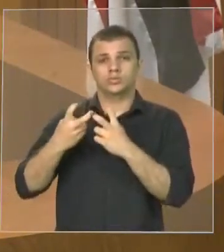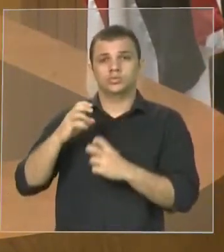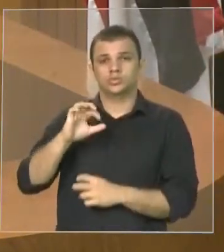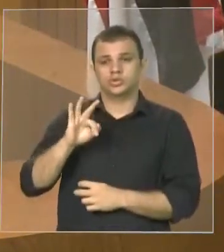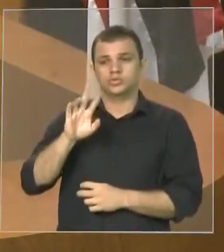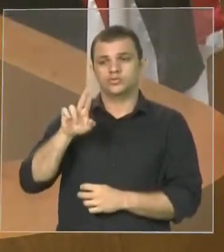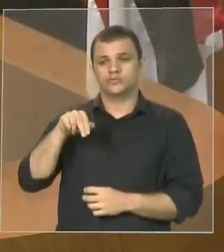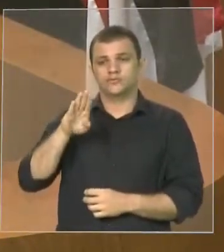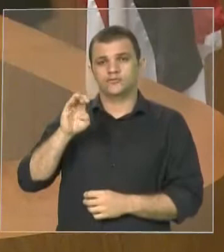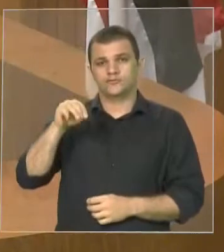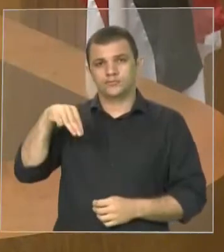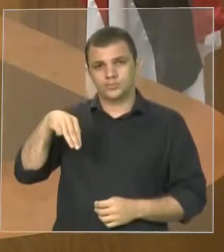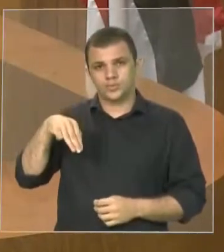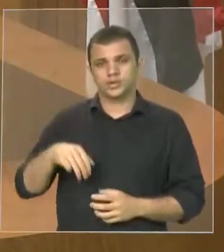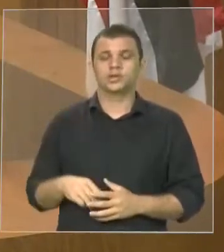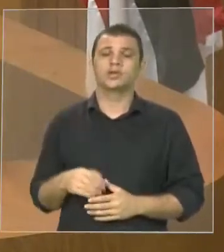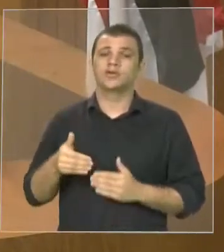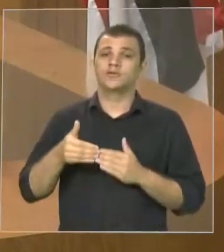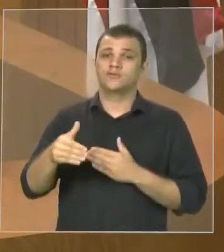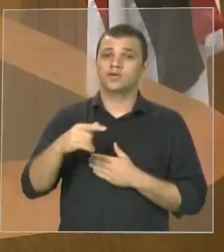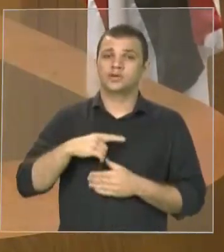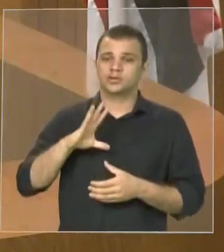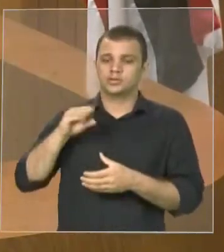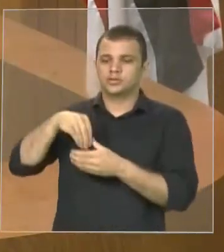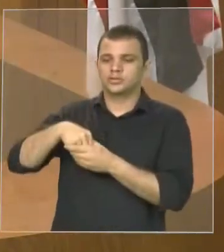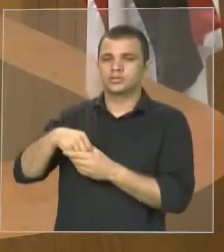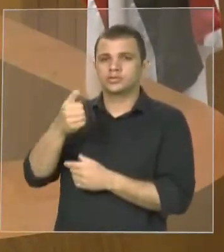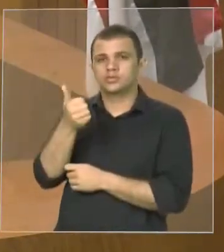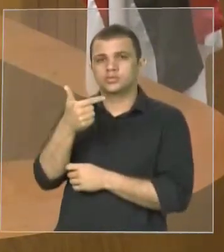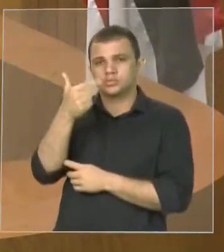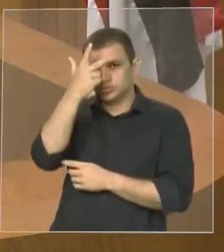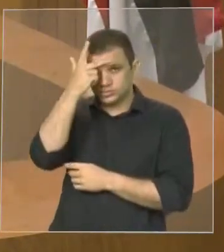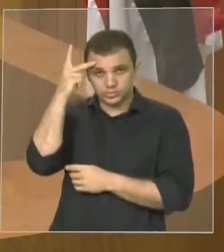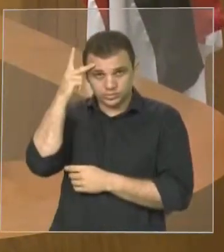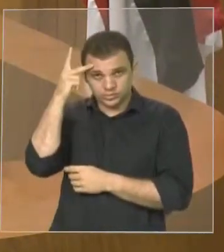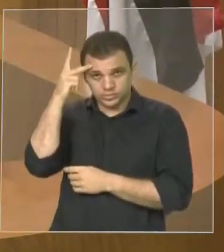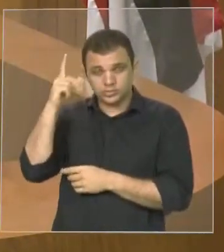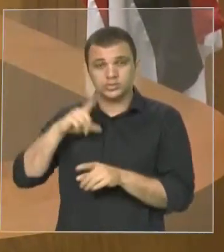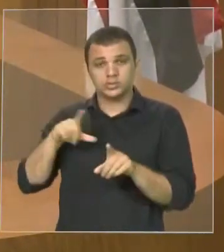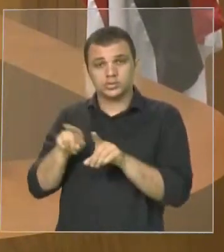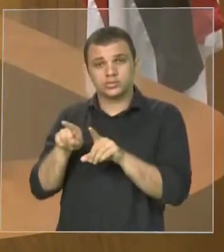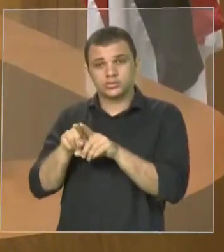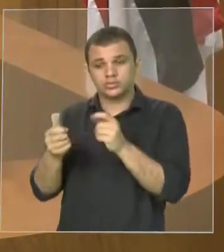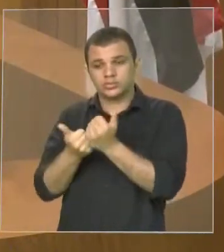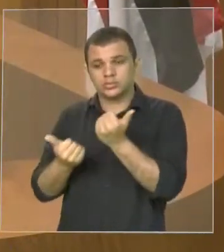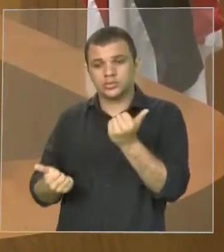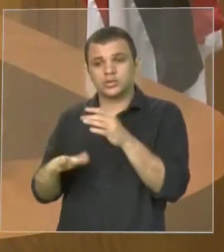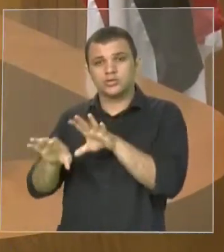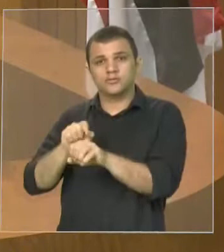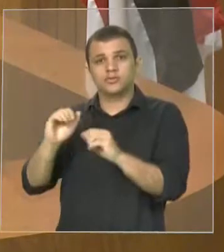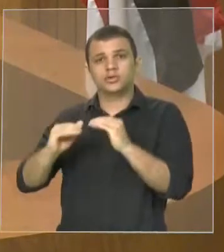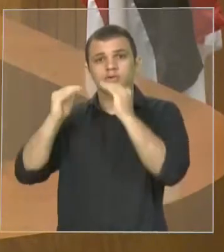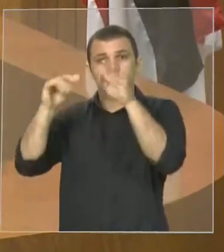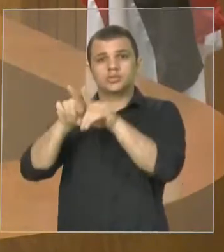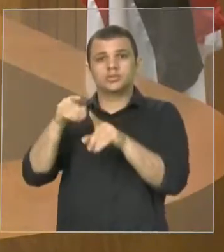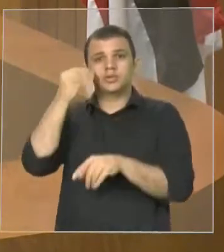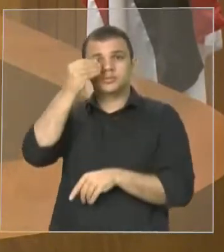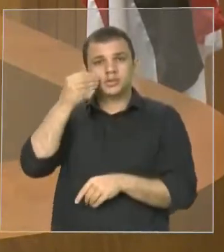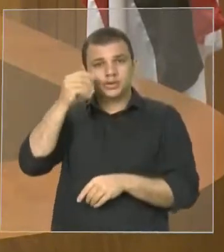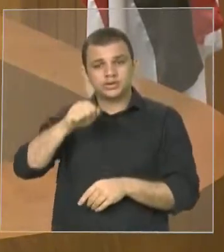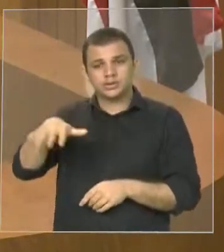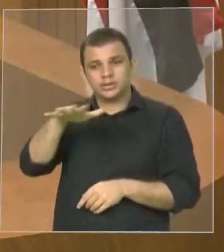Servidores do Estado do Maranhão terá 12 membros titulares e seus respectivos suplentes com formação superior e experiência nas áreas de